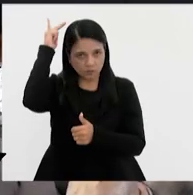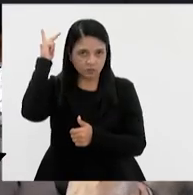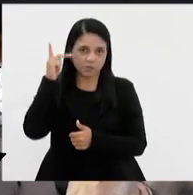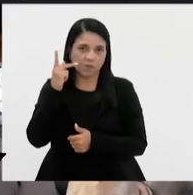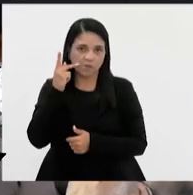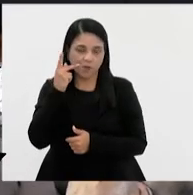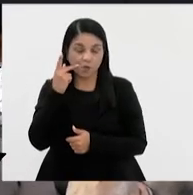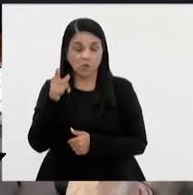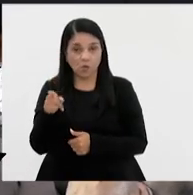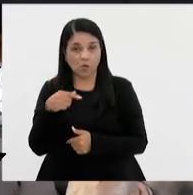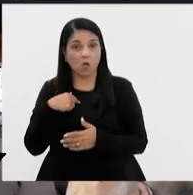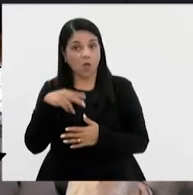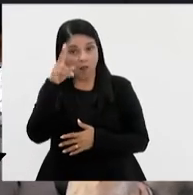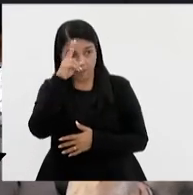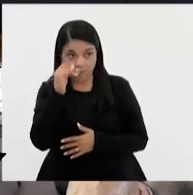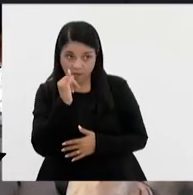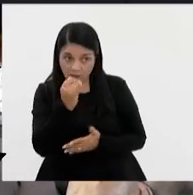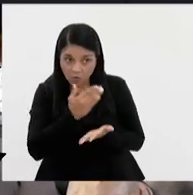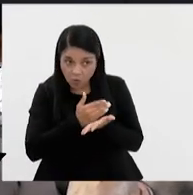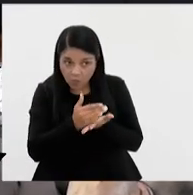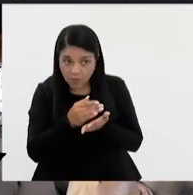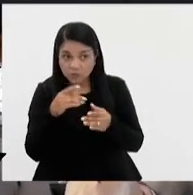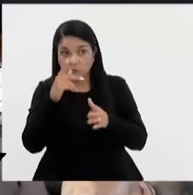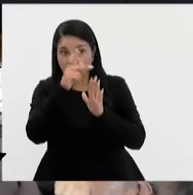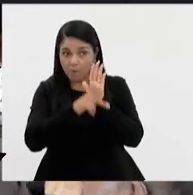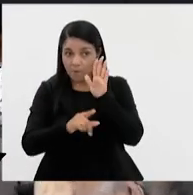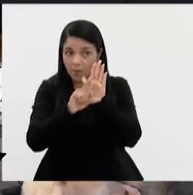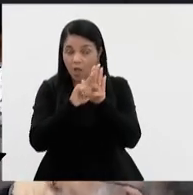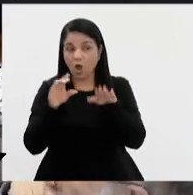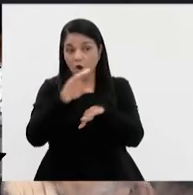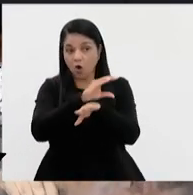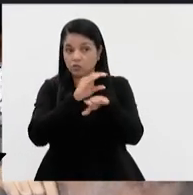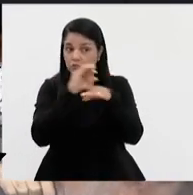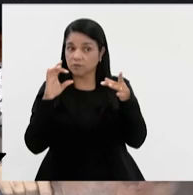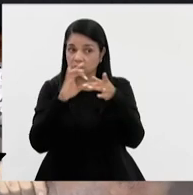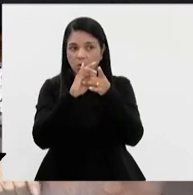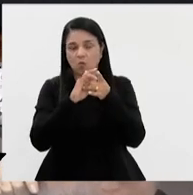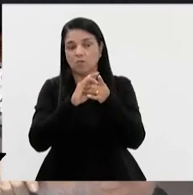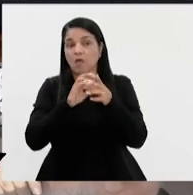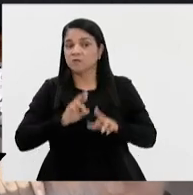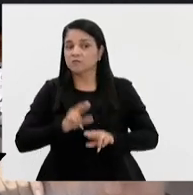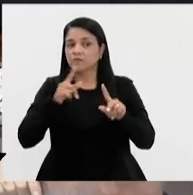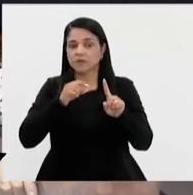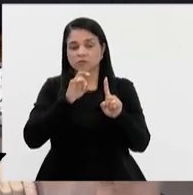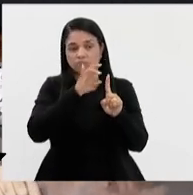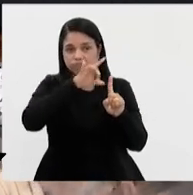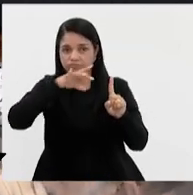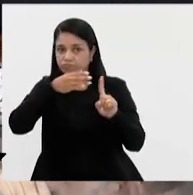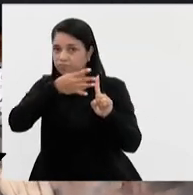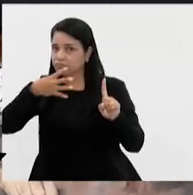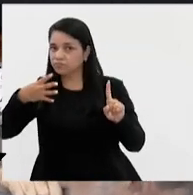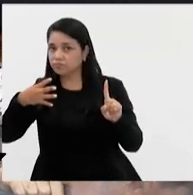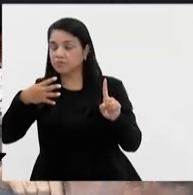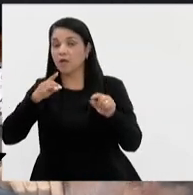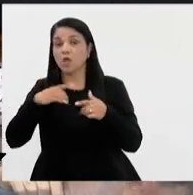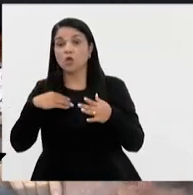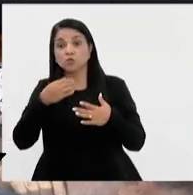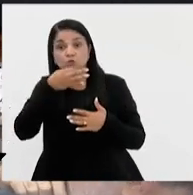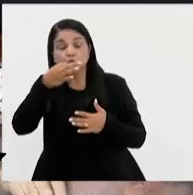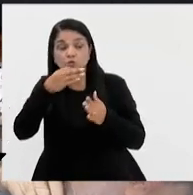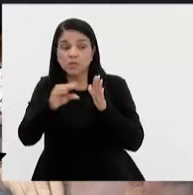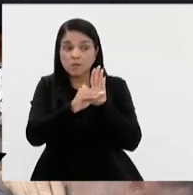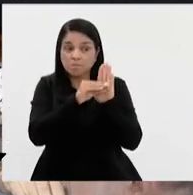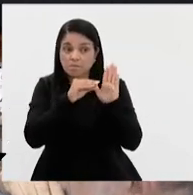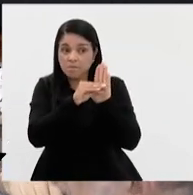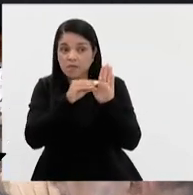quero lembrar que, desde o início, eu disse que o projeto era constitucional e que não era transfóbico. Eu apenas sugeri emendas que, como disse a